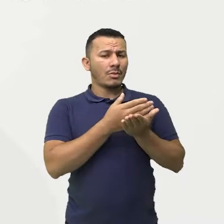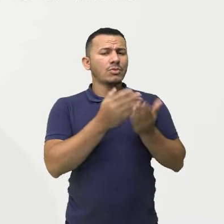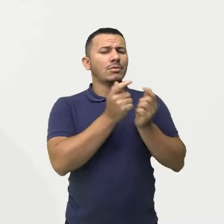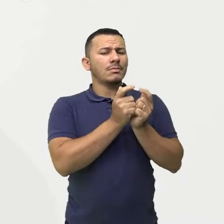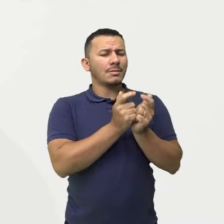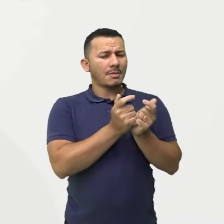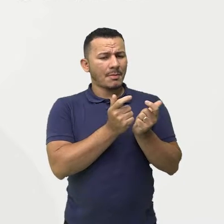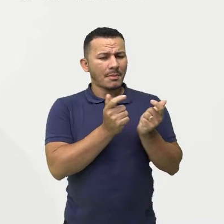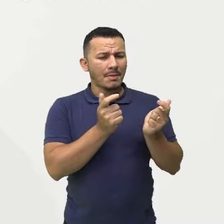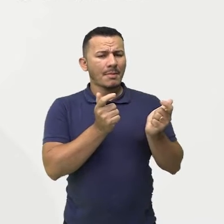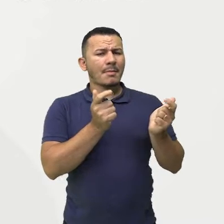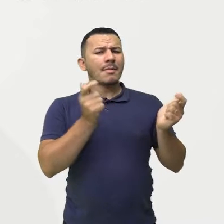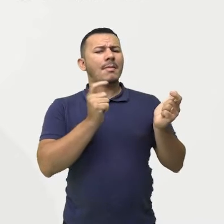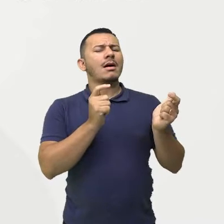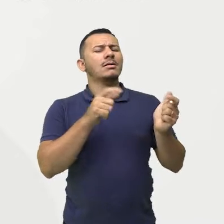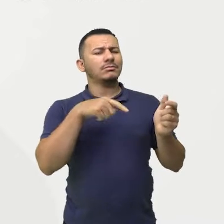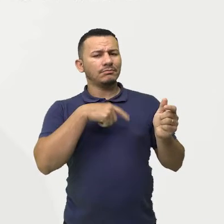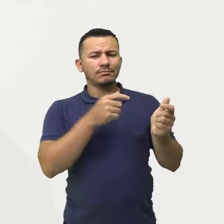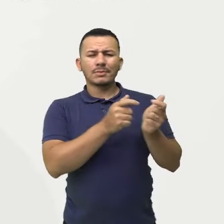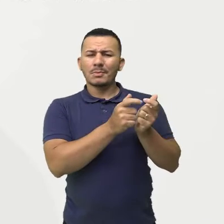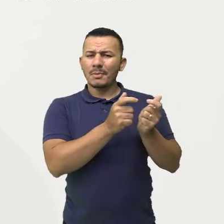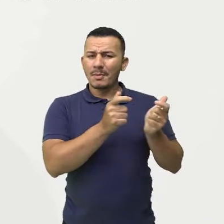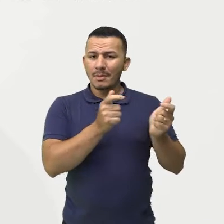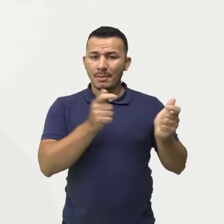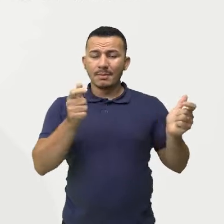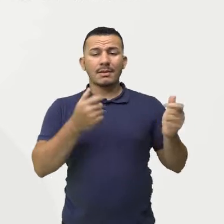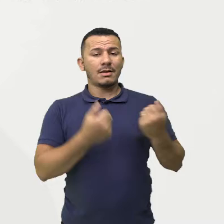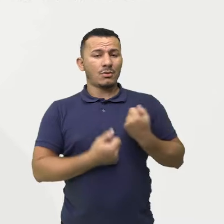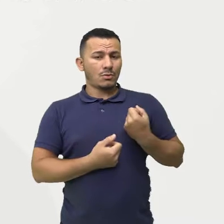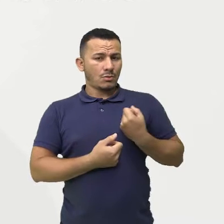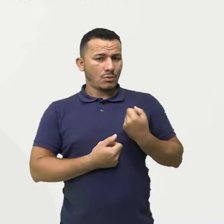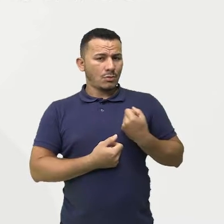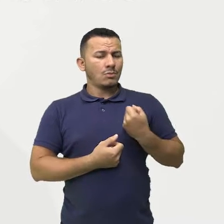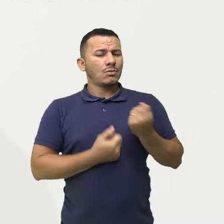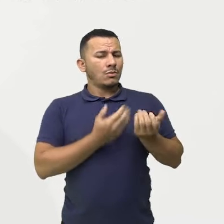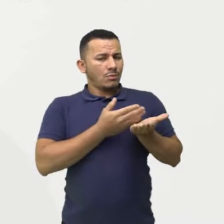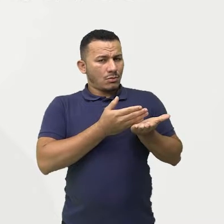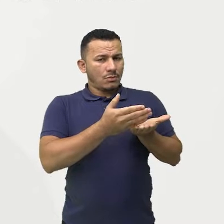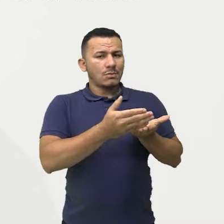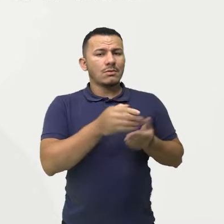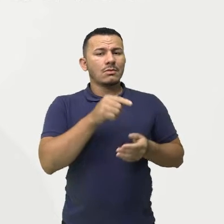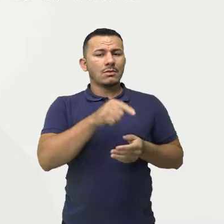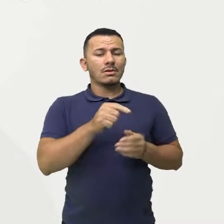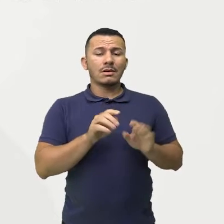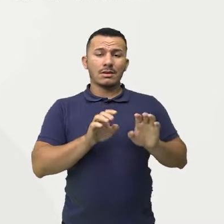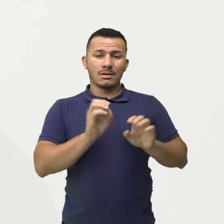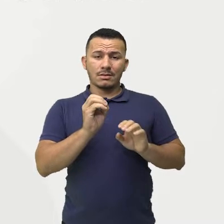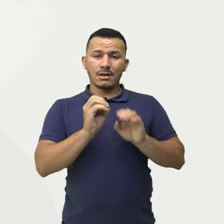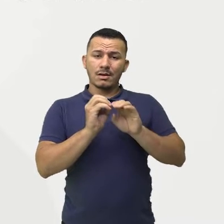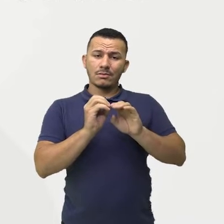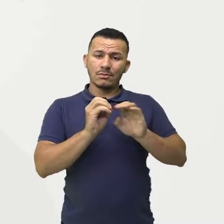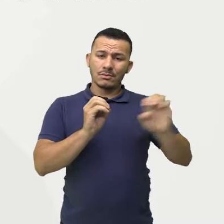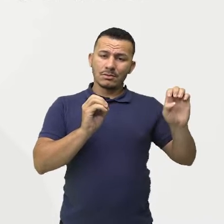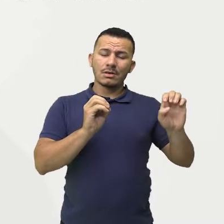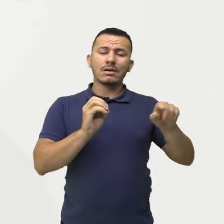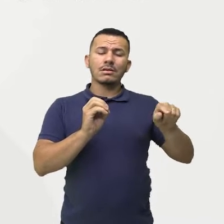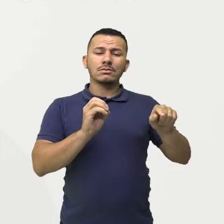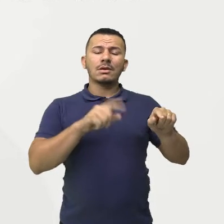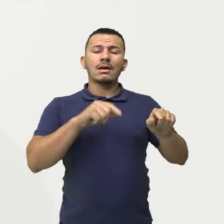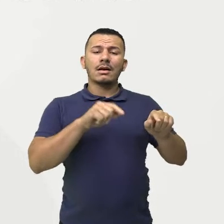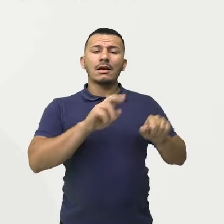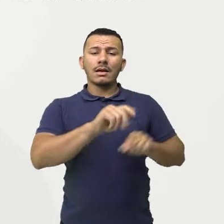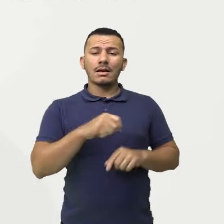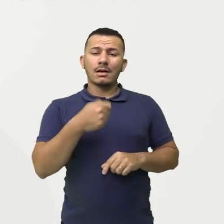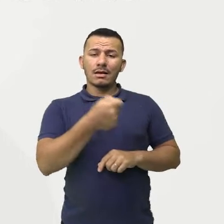falar assim, ó, expansão desses números para a esquerda deu origem ao que